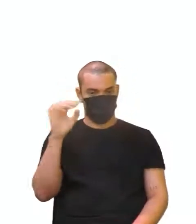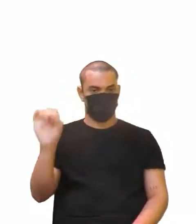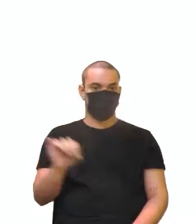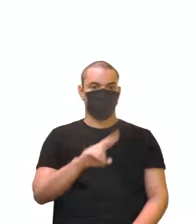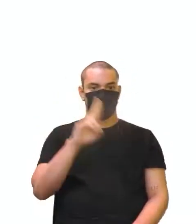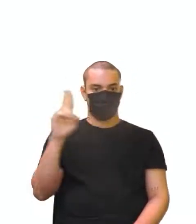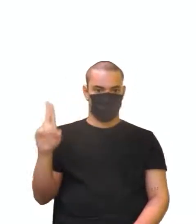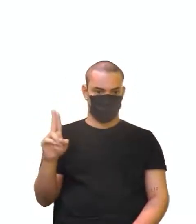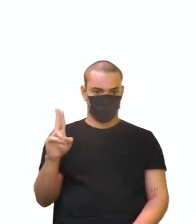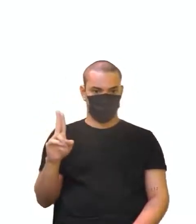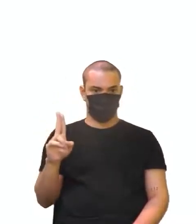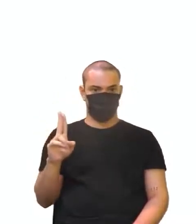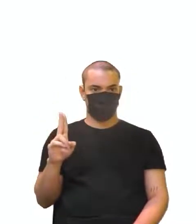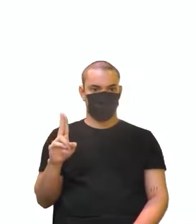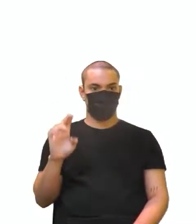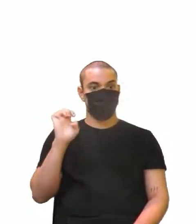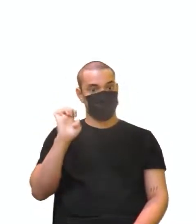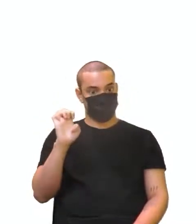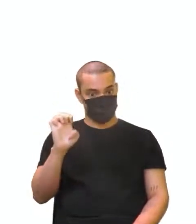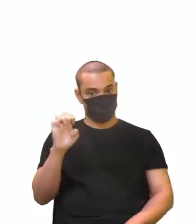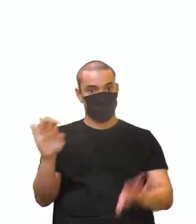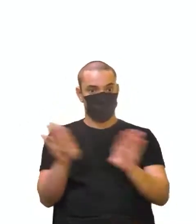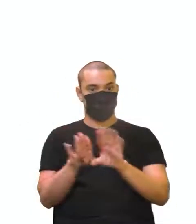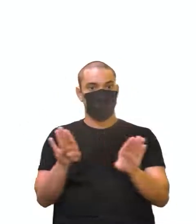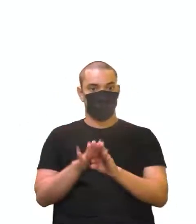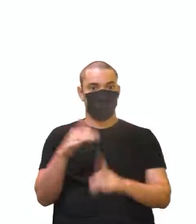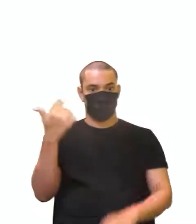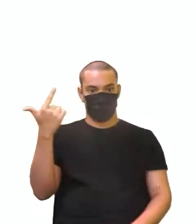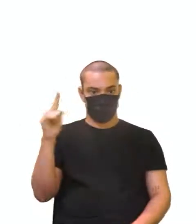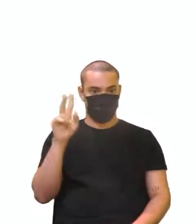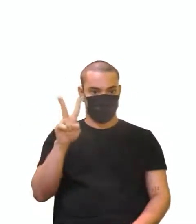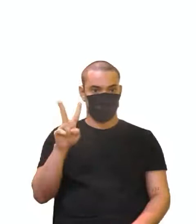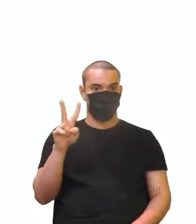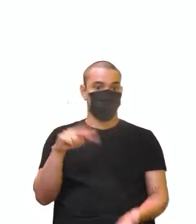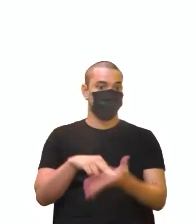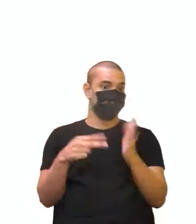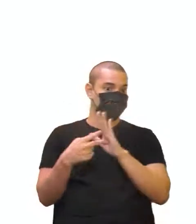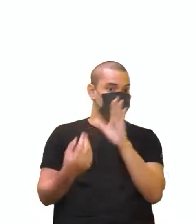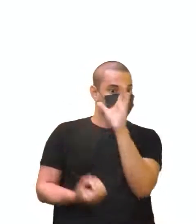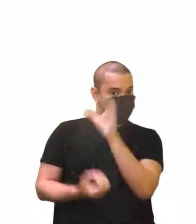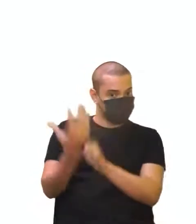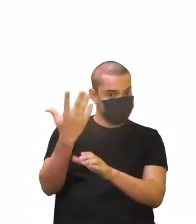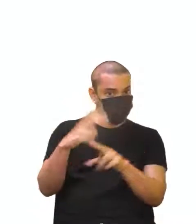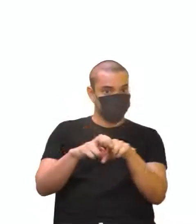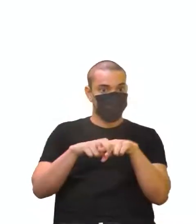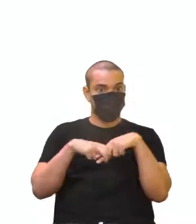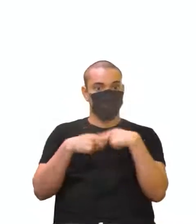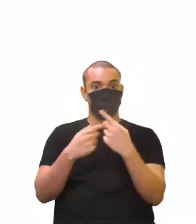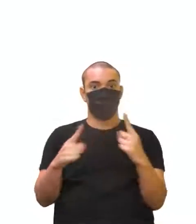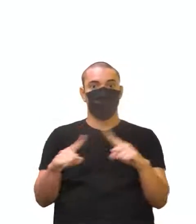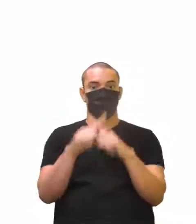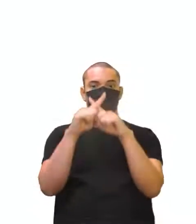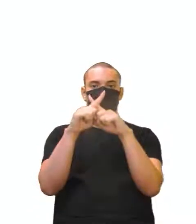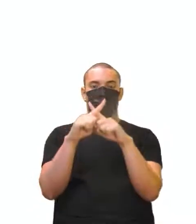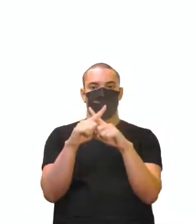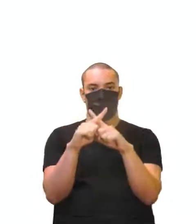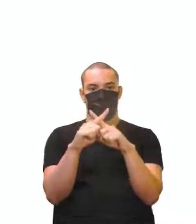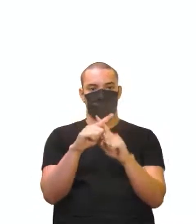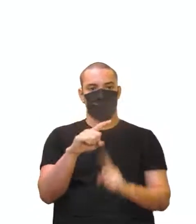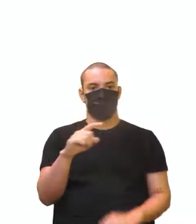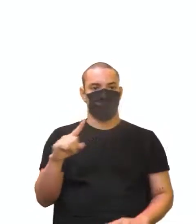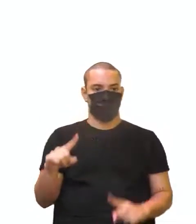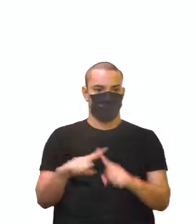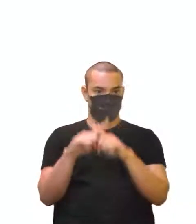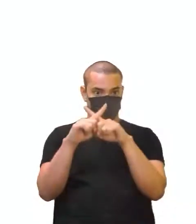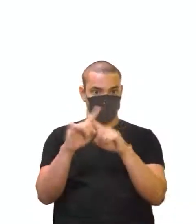Ou, né, e o outro filho também, que seria representado pelo número 2, aparecer. Então, eu vou multiplicar a proporção do